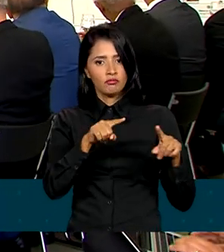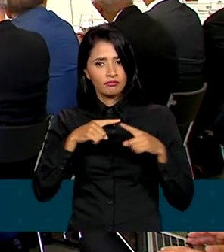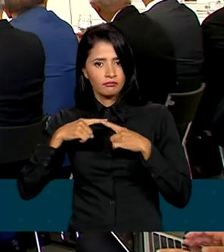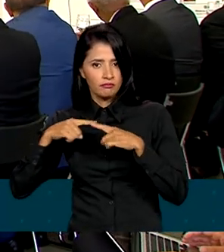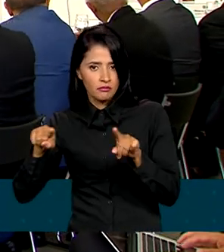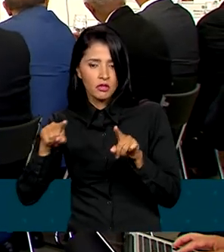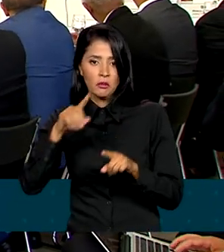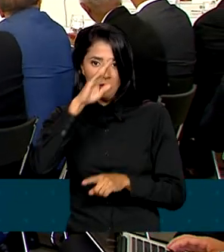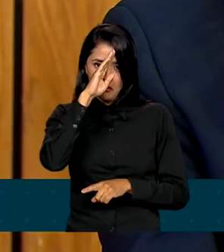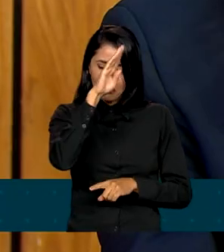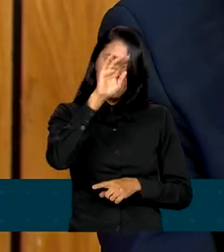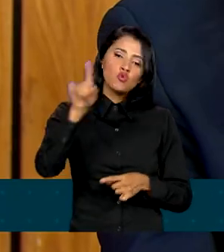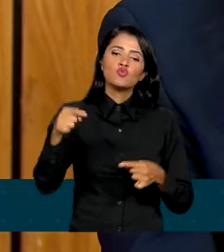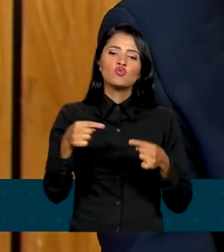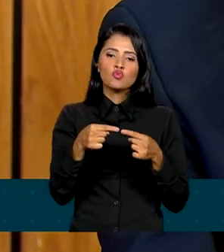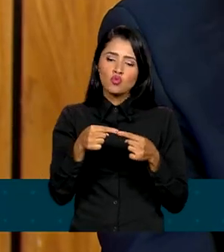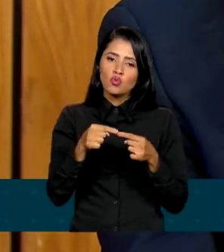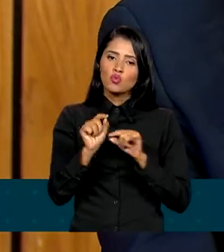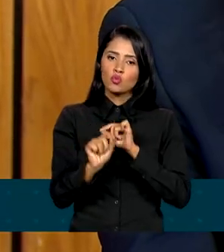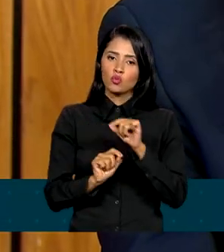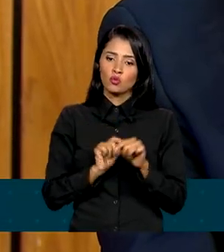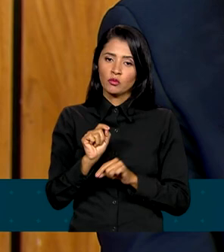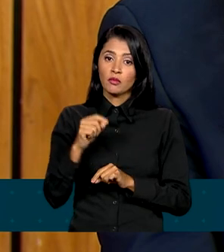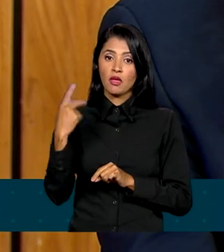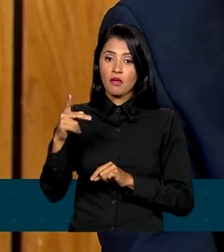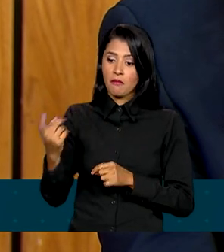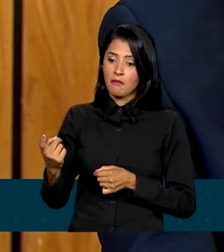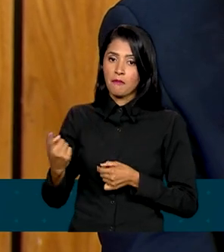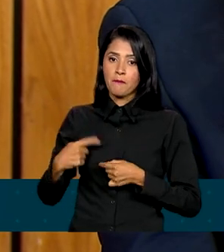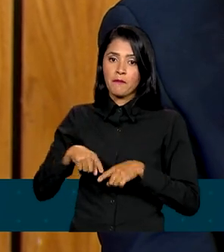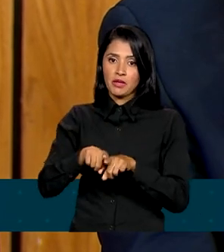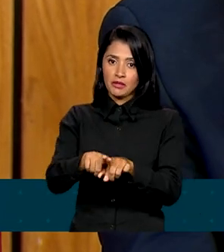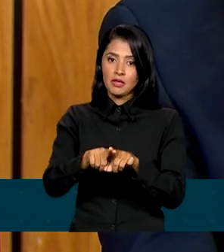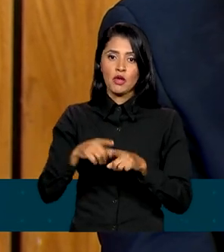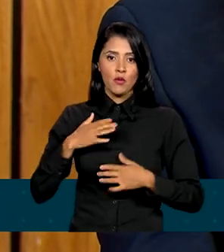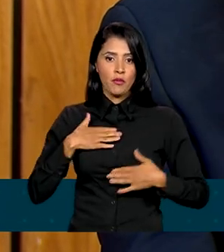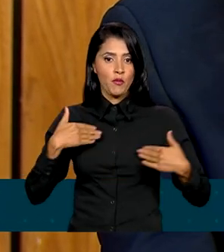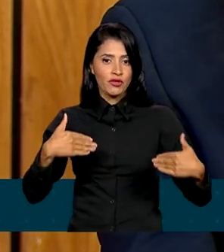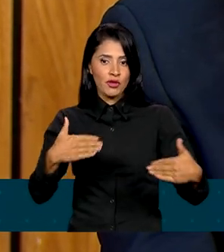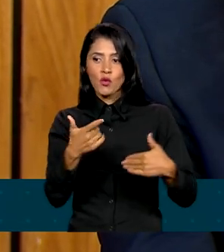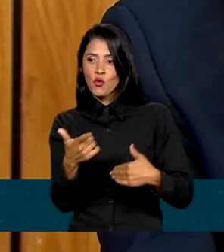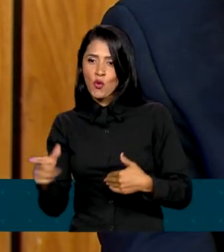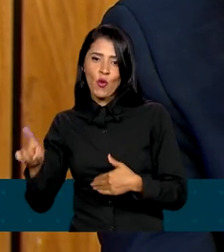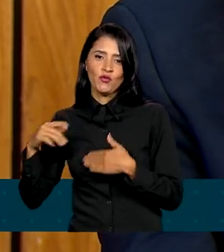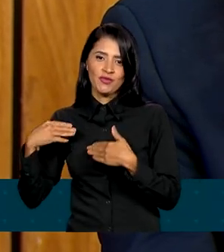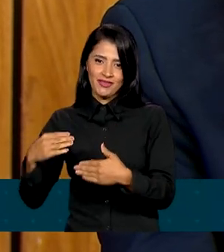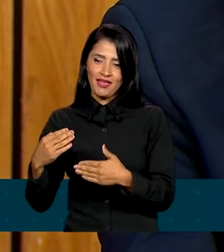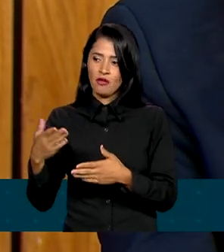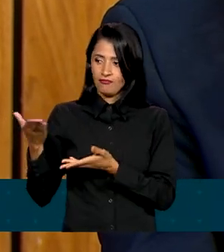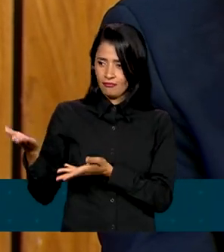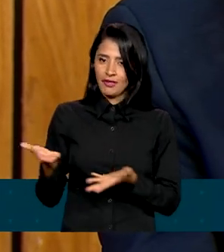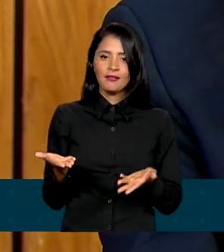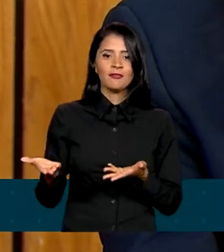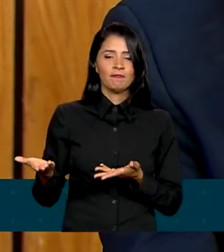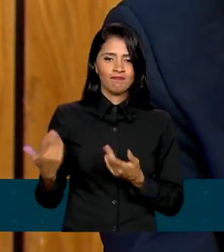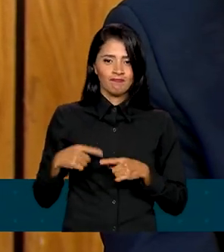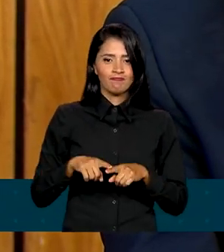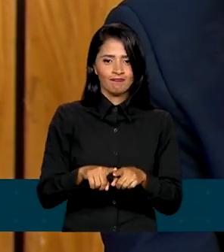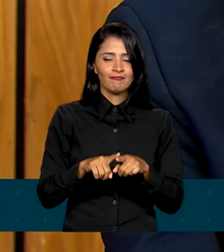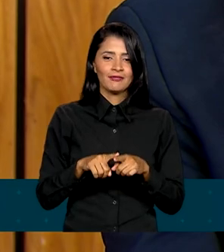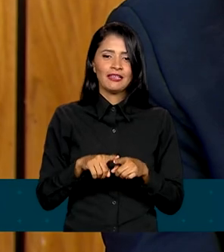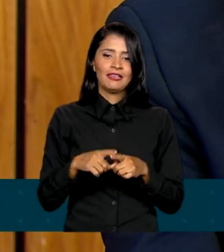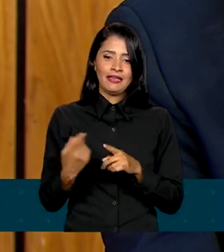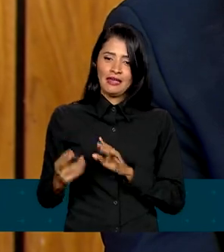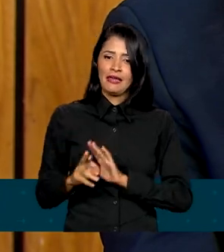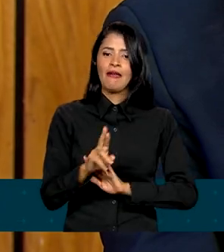principais, e um deles coube, né, uma parceria do meu ministério com os demais ministérios aqui representados, que é